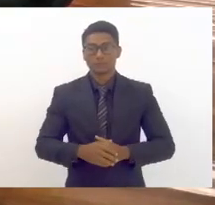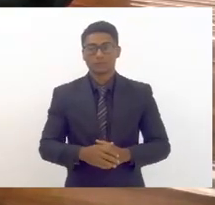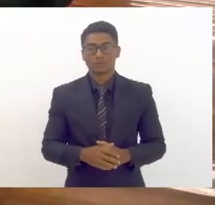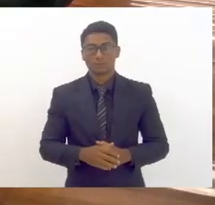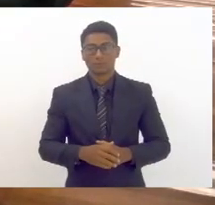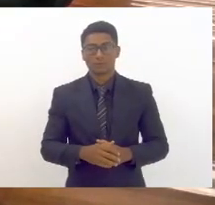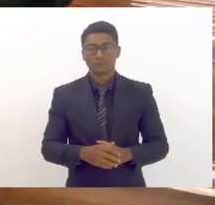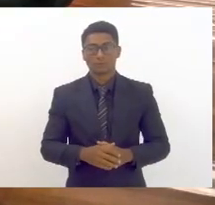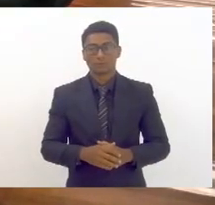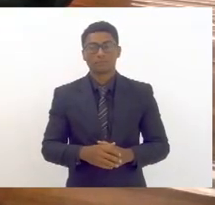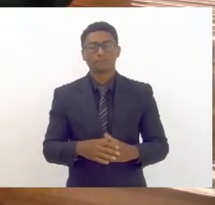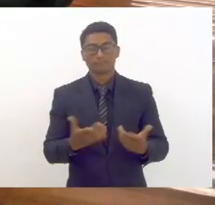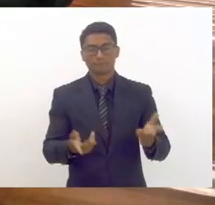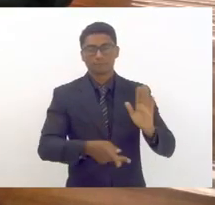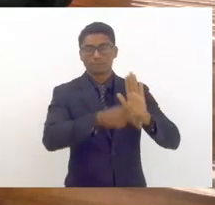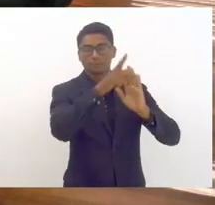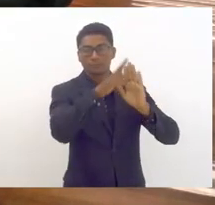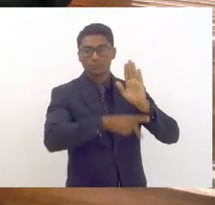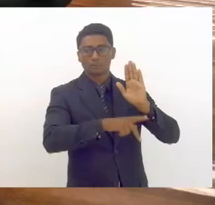Como o projeto